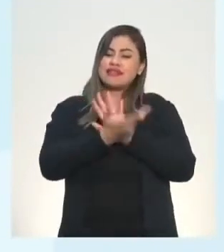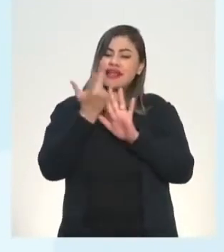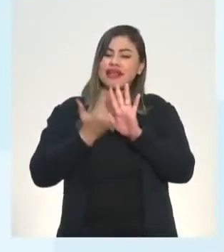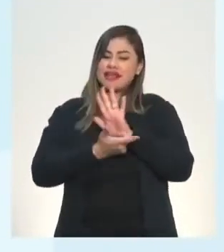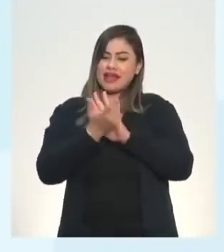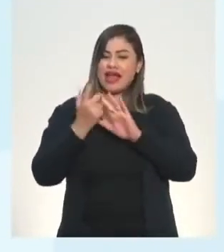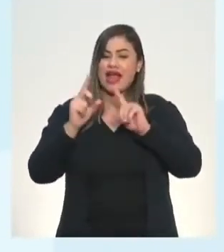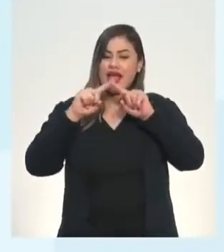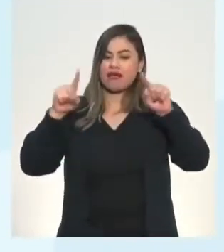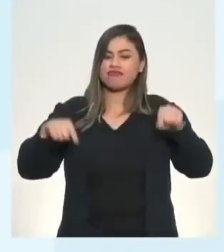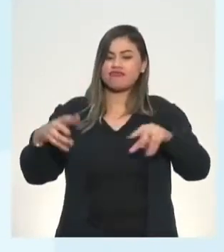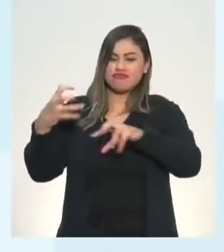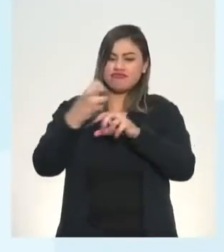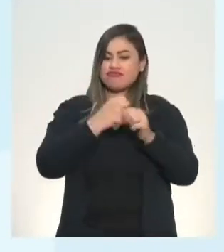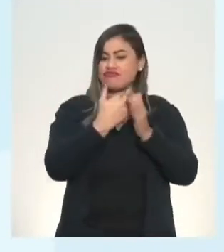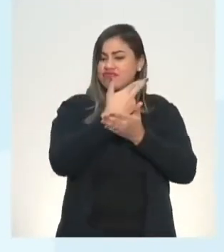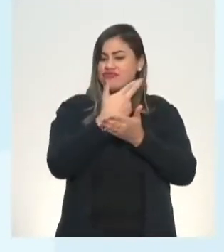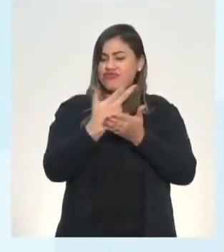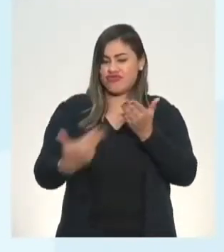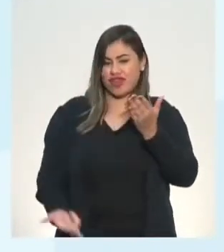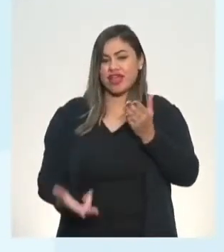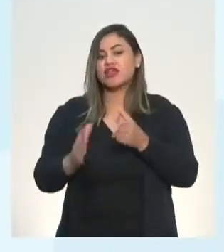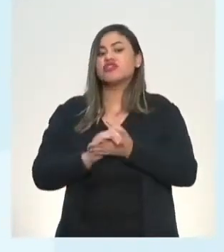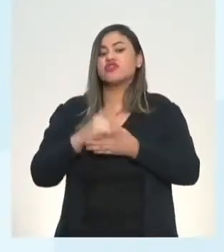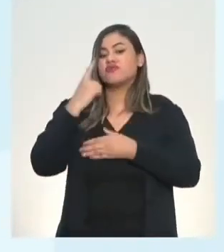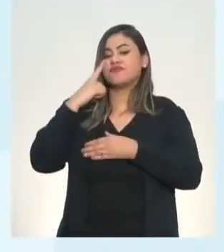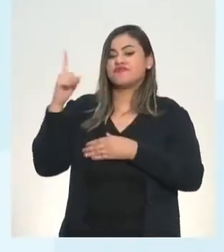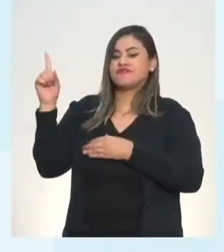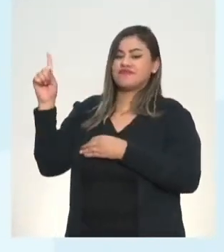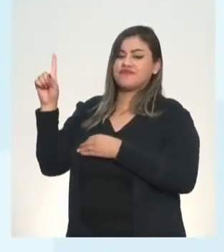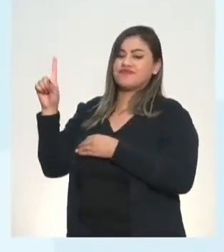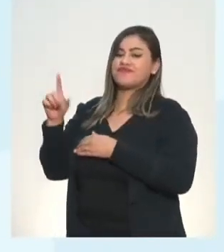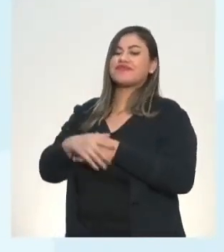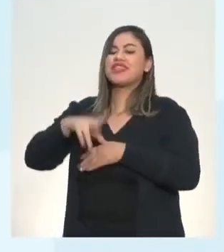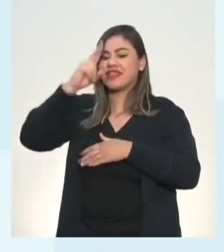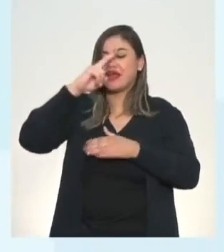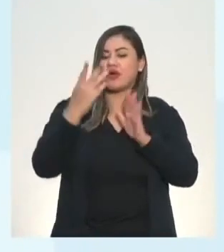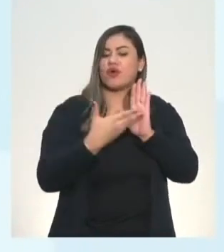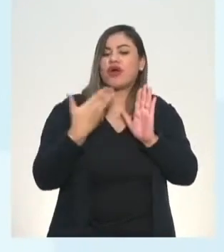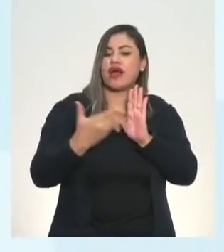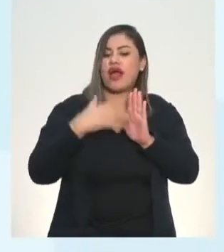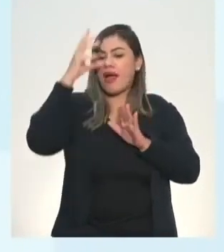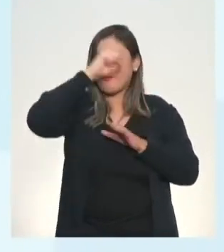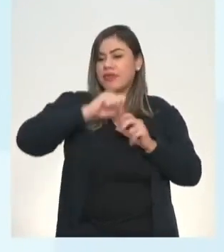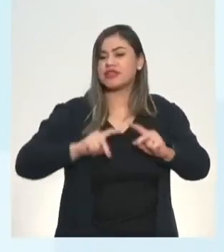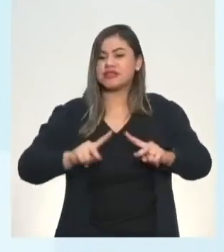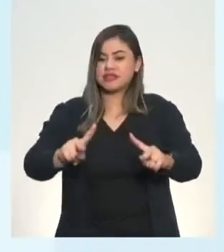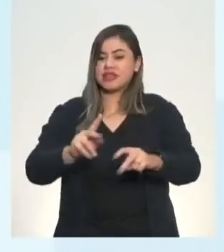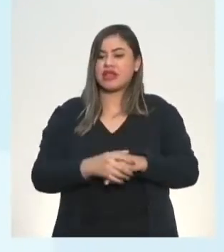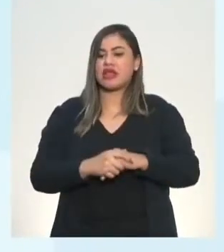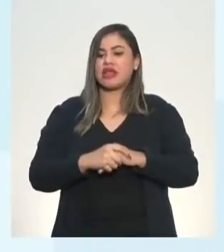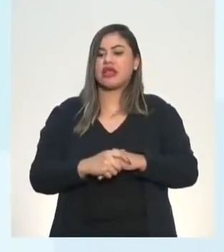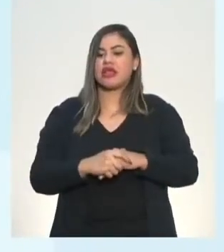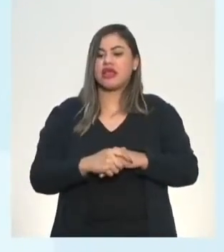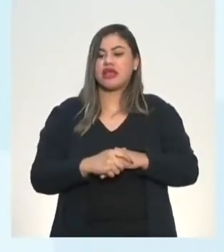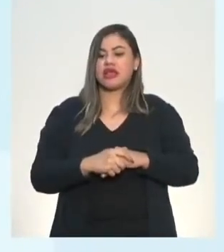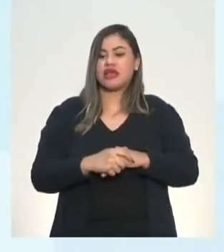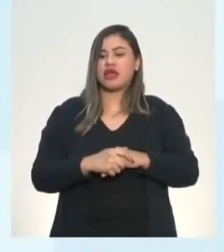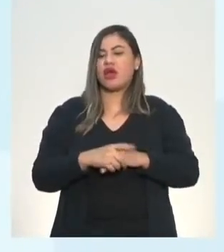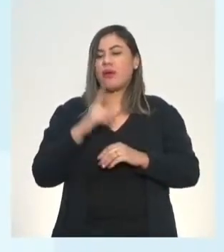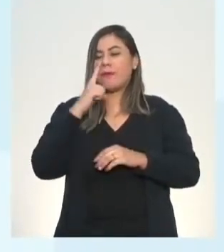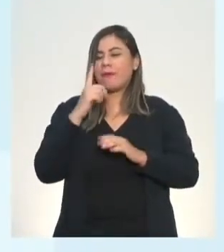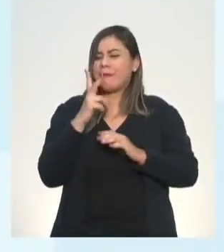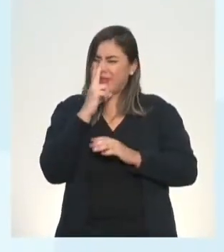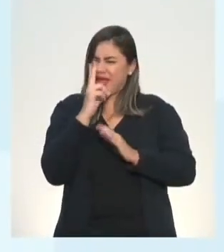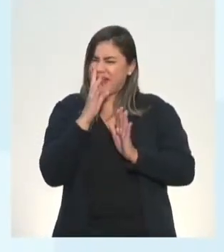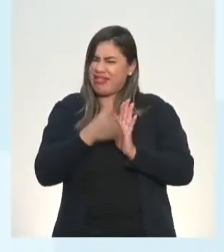seguinte sequência de figuras. Veja, lembrando que essa aula foi extraída lá do Aprender Sempre. Então, aqui, ó, parece um trenzinho,